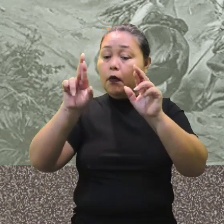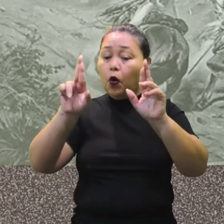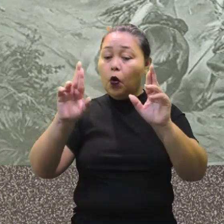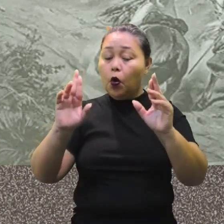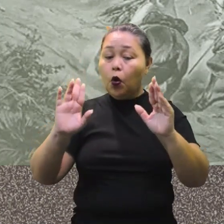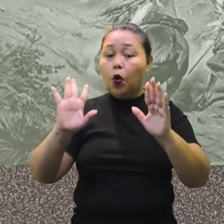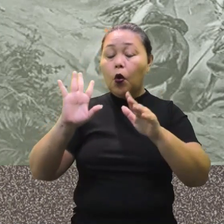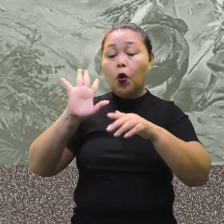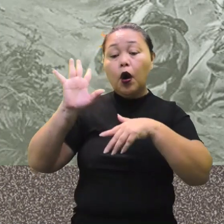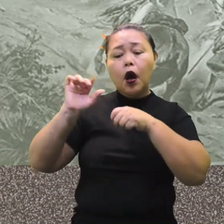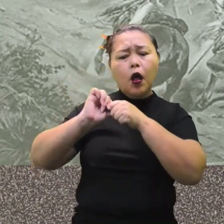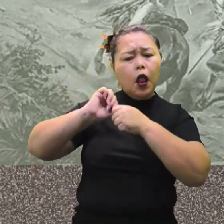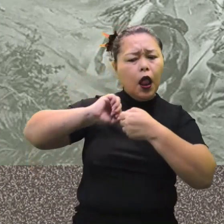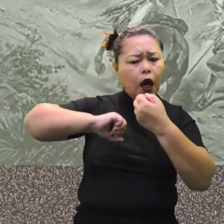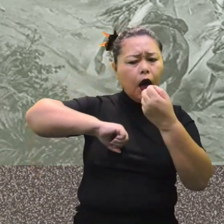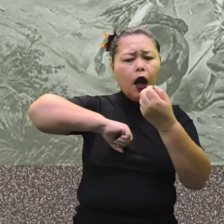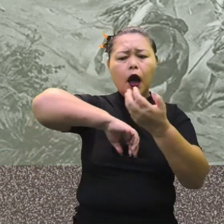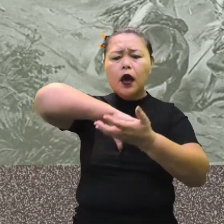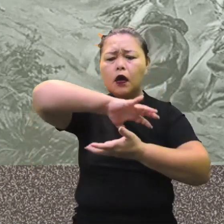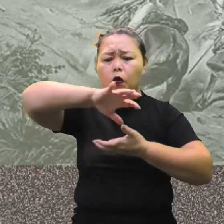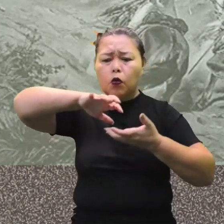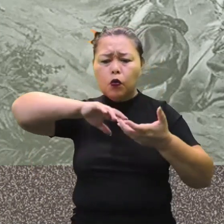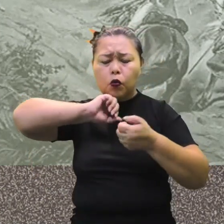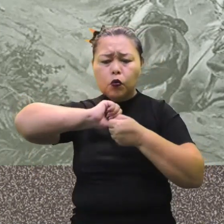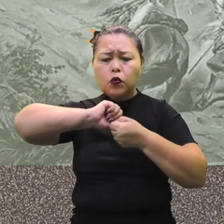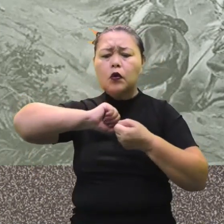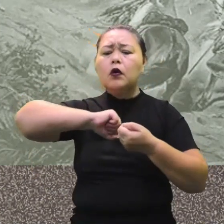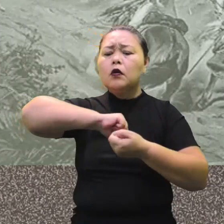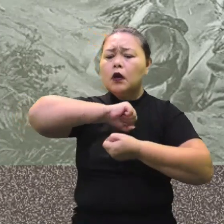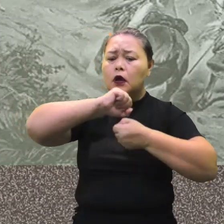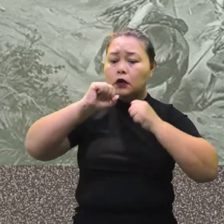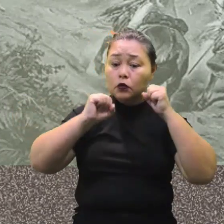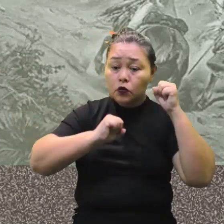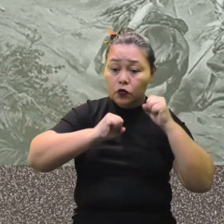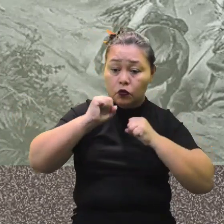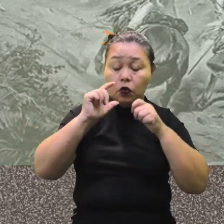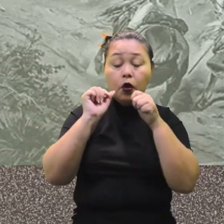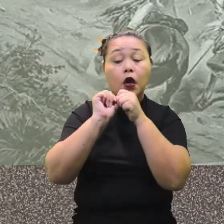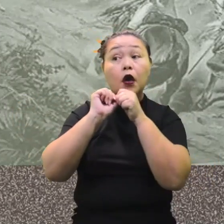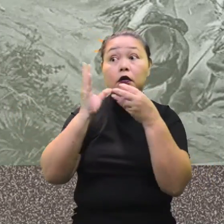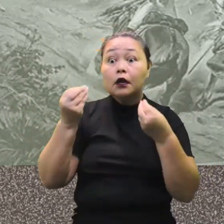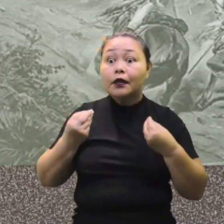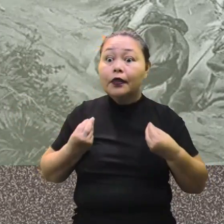A revolução industrial já trouxe essa máquina a vapor.